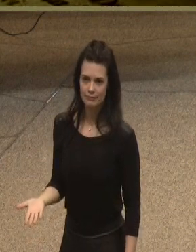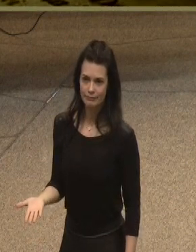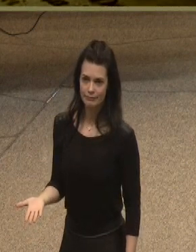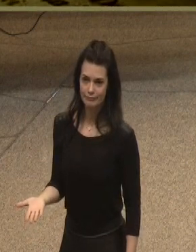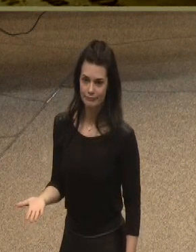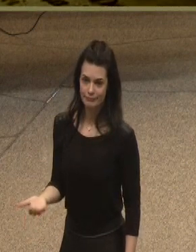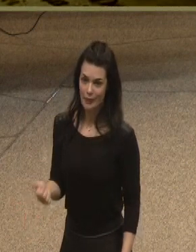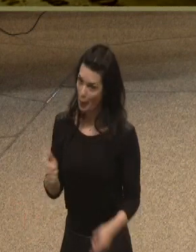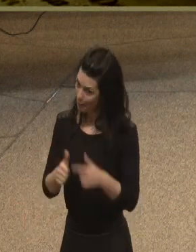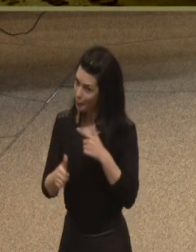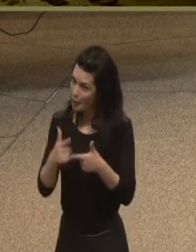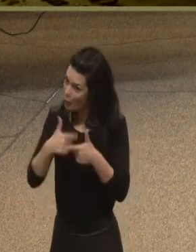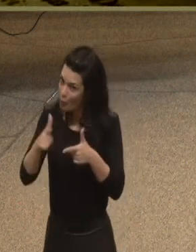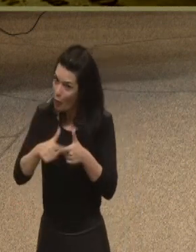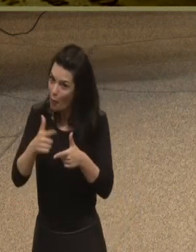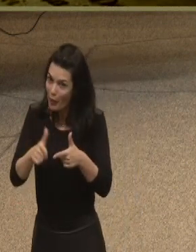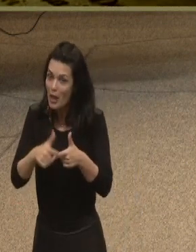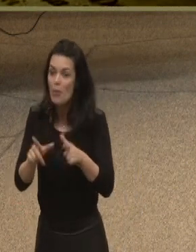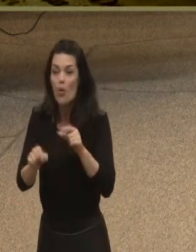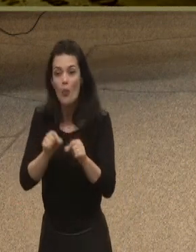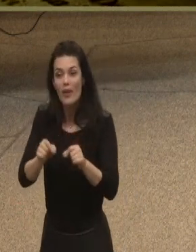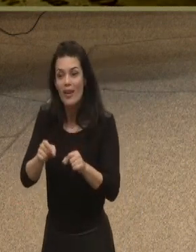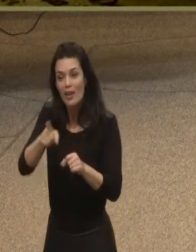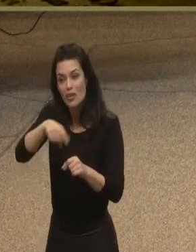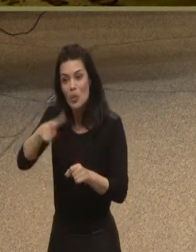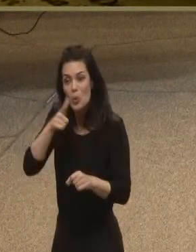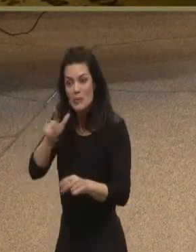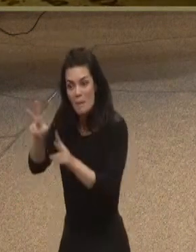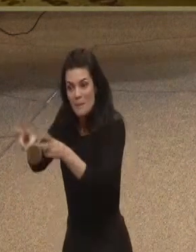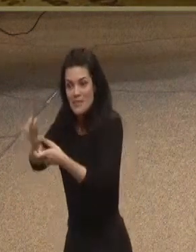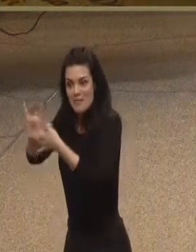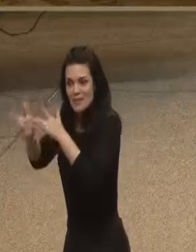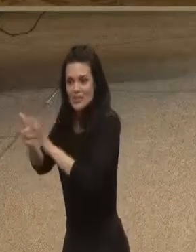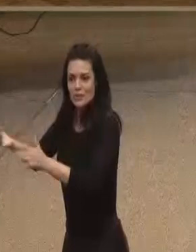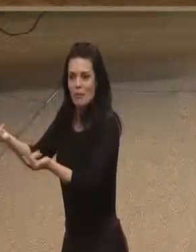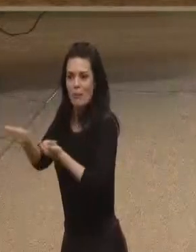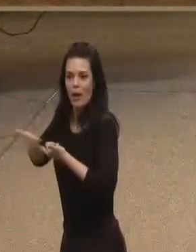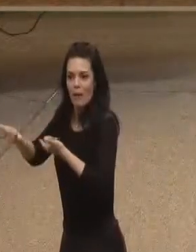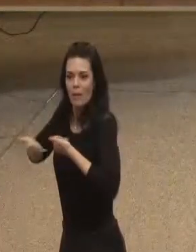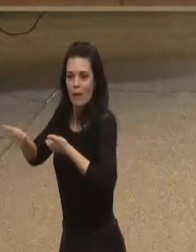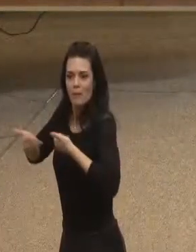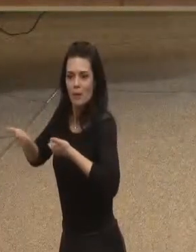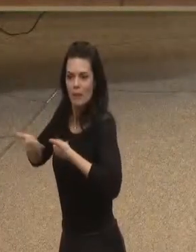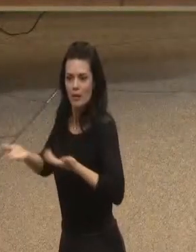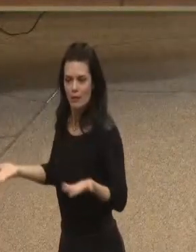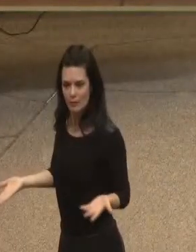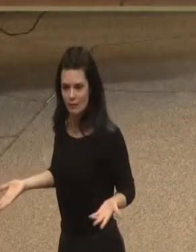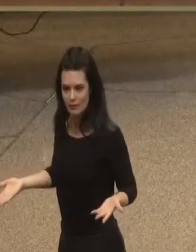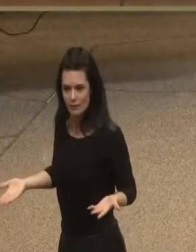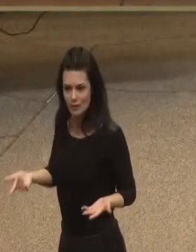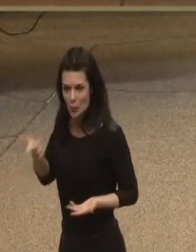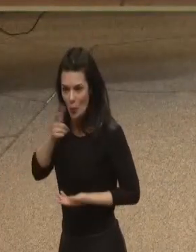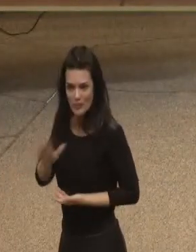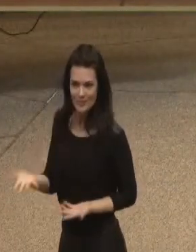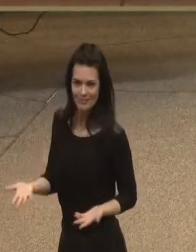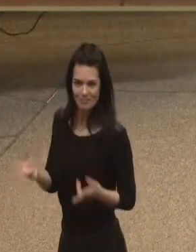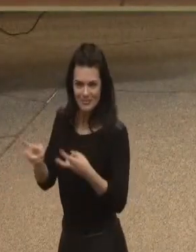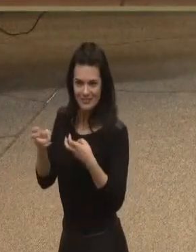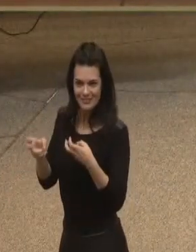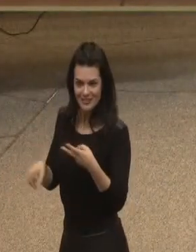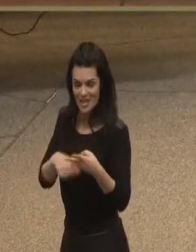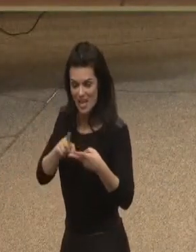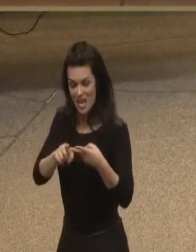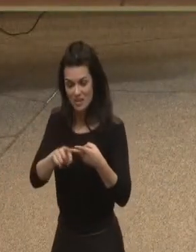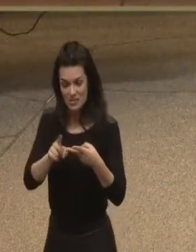espiritual, não reconhecer Jesus falando conosco. E a segunda consequência da surdez